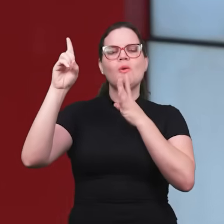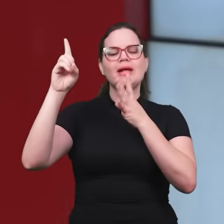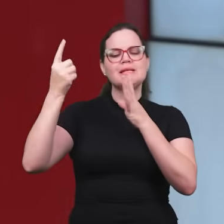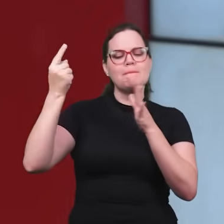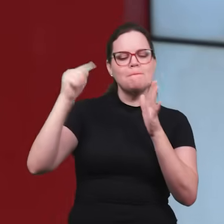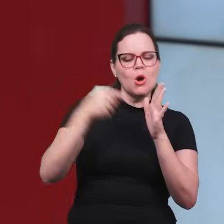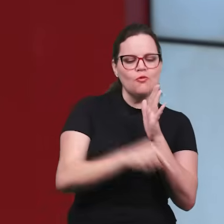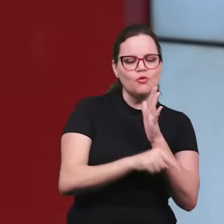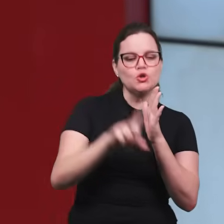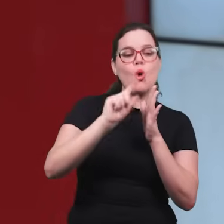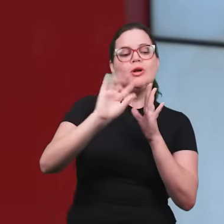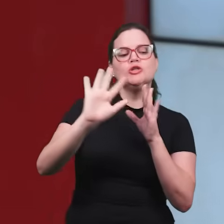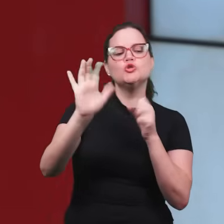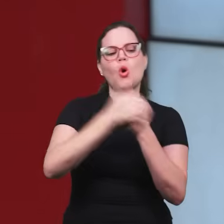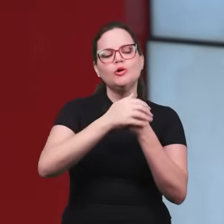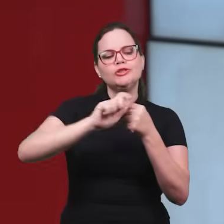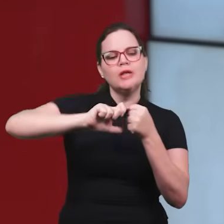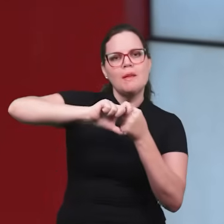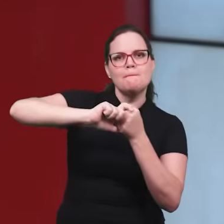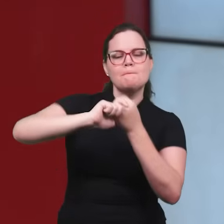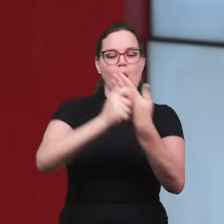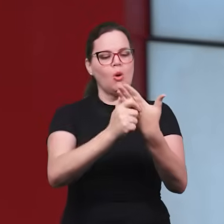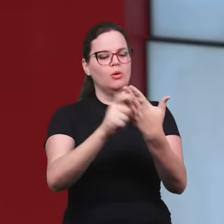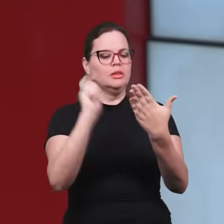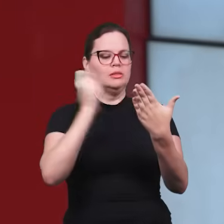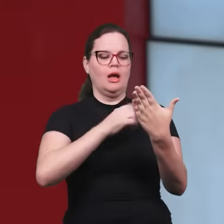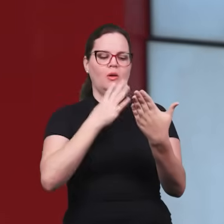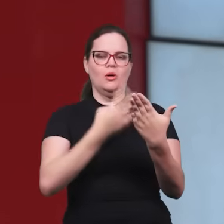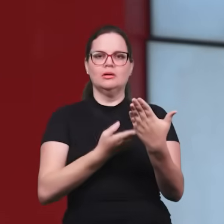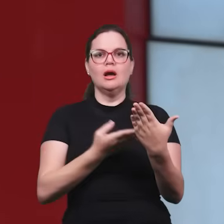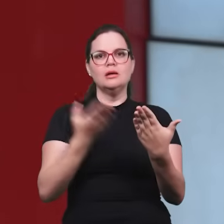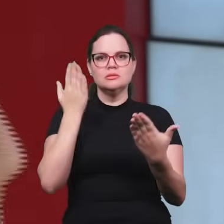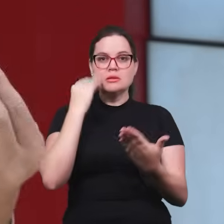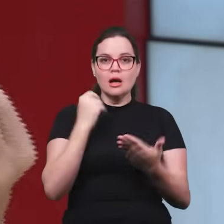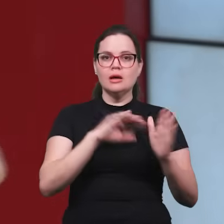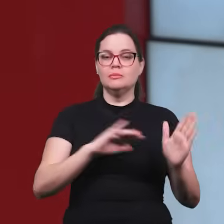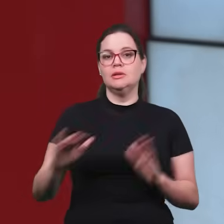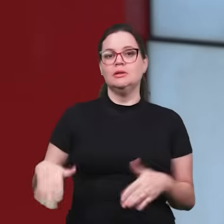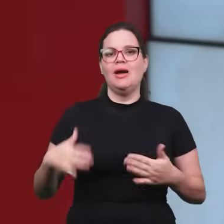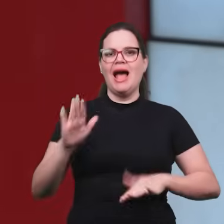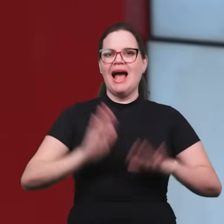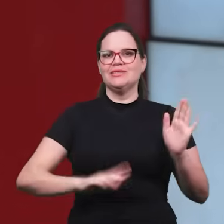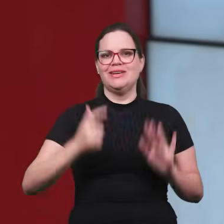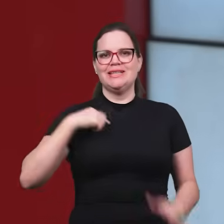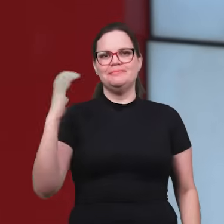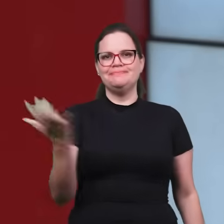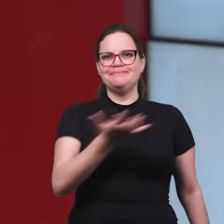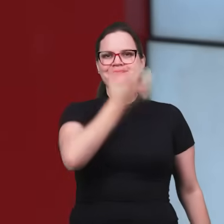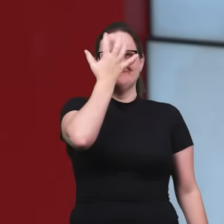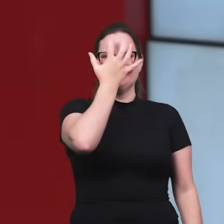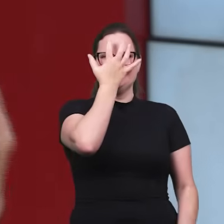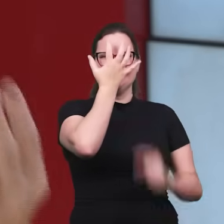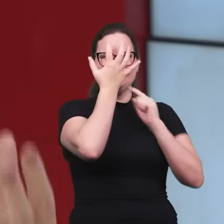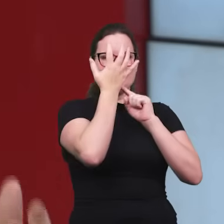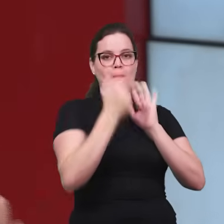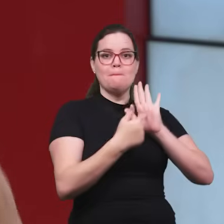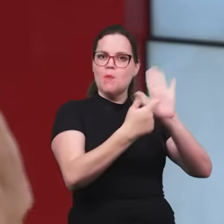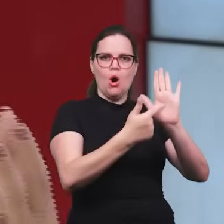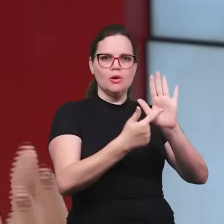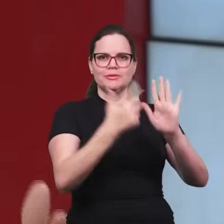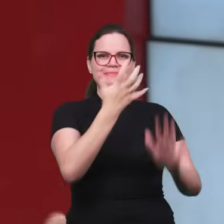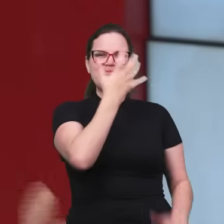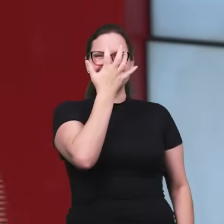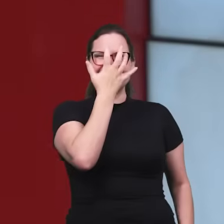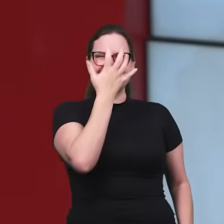que nós não transparecemos para as pessoas, que nós não demonstramos para aqueles que estão ao nosso redor, às vezes até pessoas íntimas, para um marido,